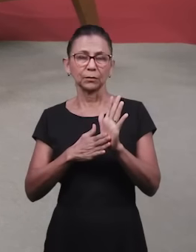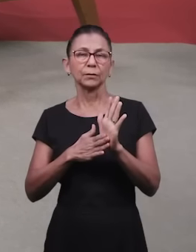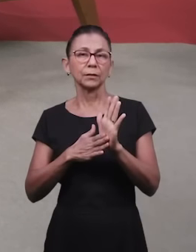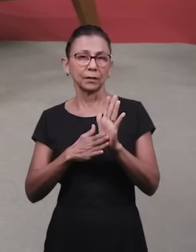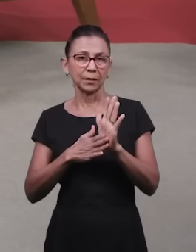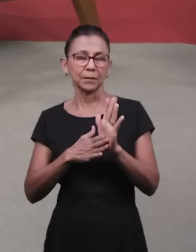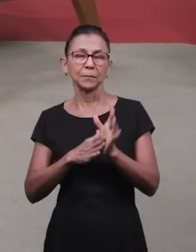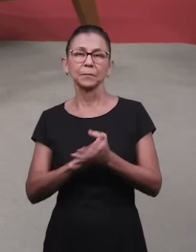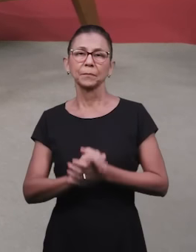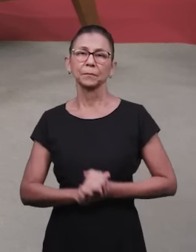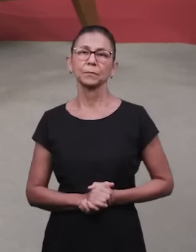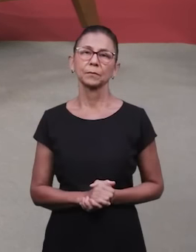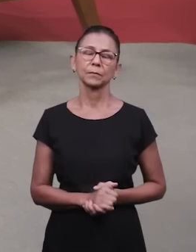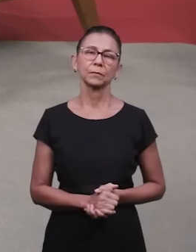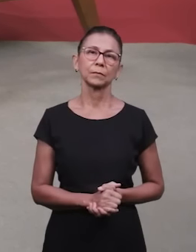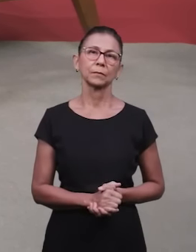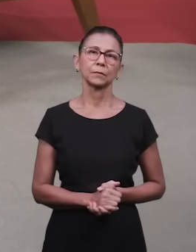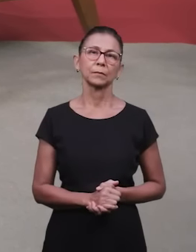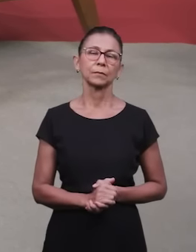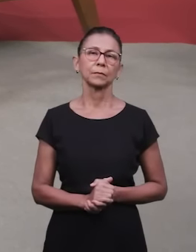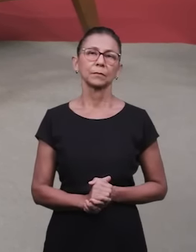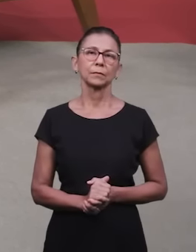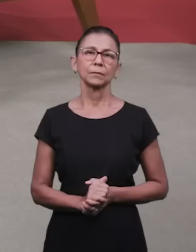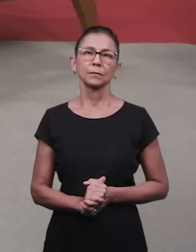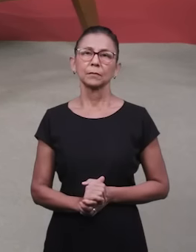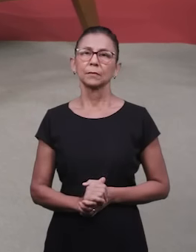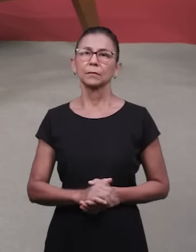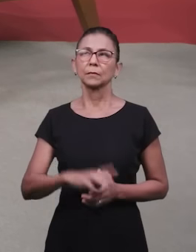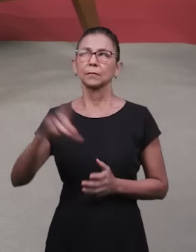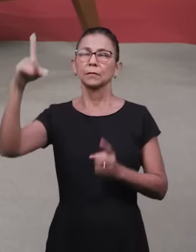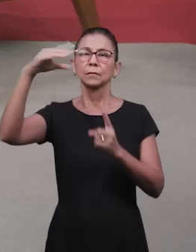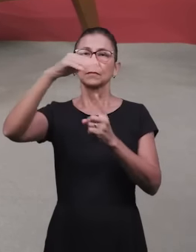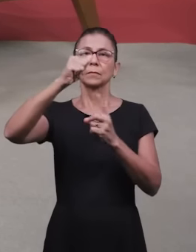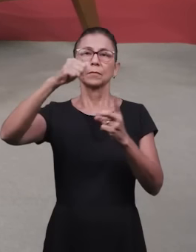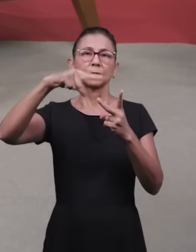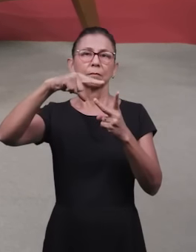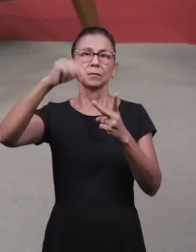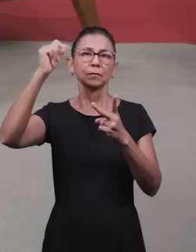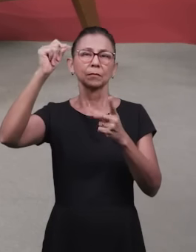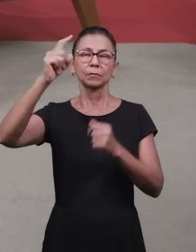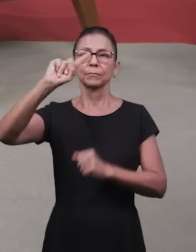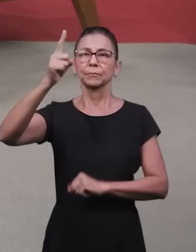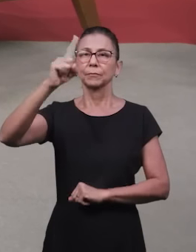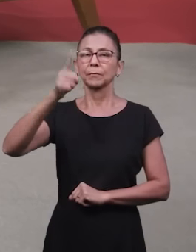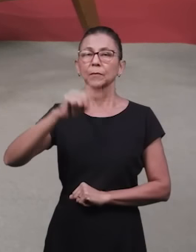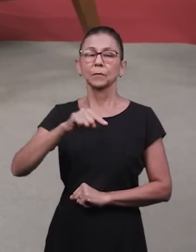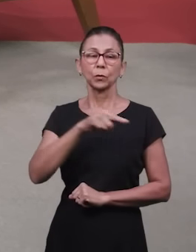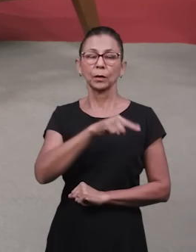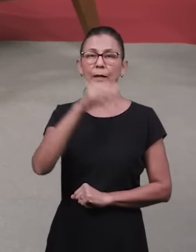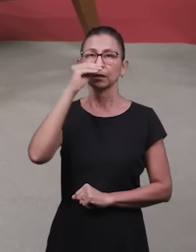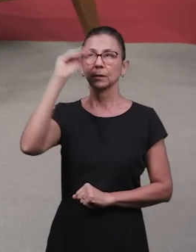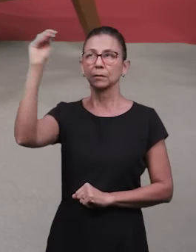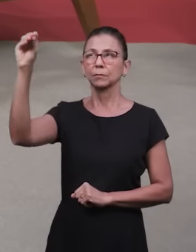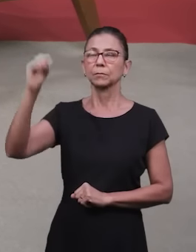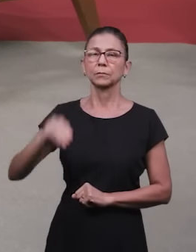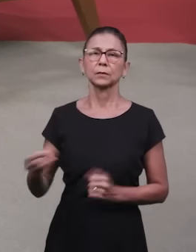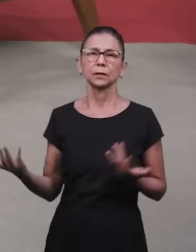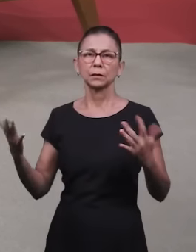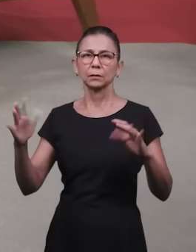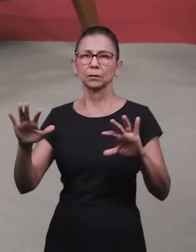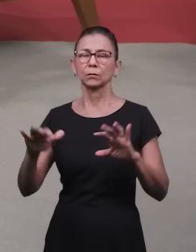Né? Então, foi chamada, né? Mas não foi eleita. Por que ela não foi eleita? Porque ela recusou o chamado. Quer dizer,